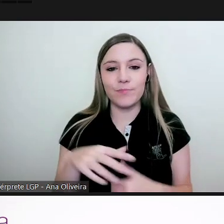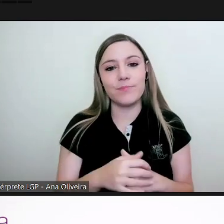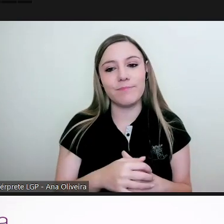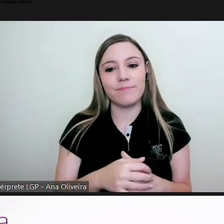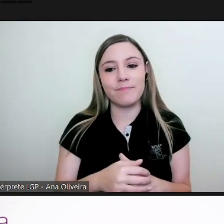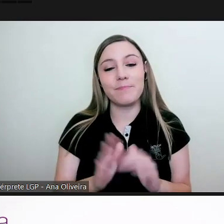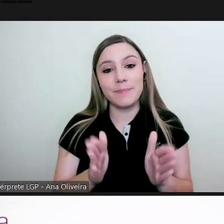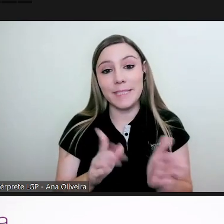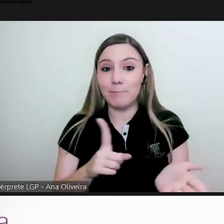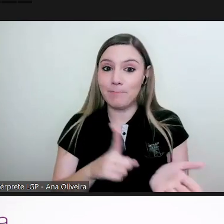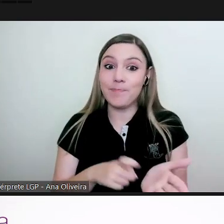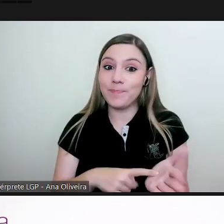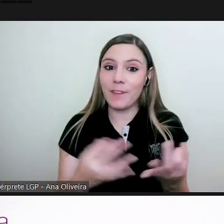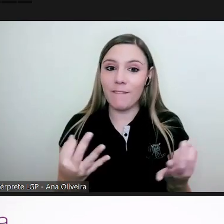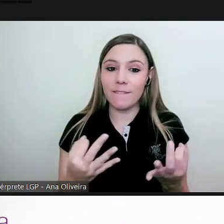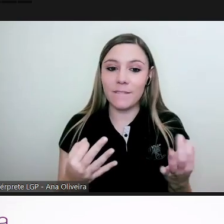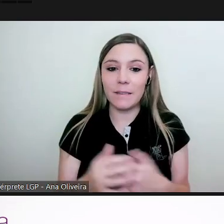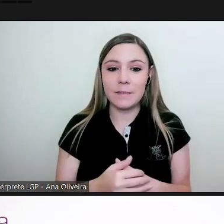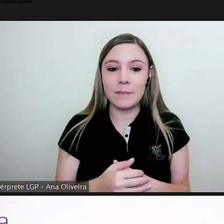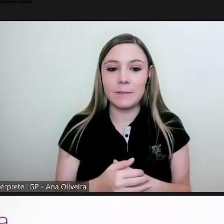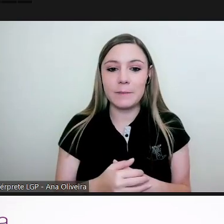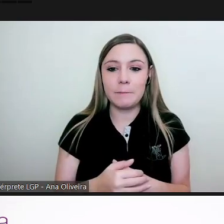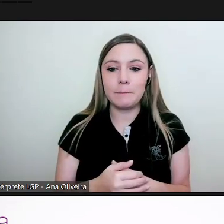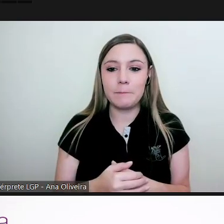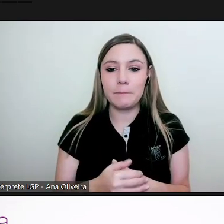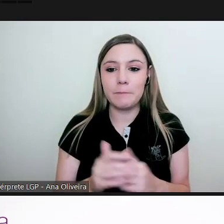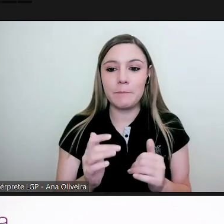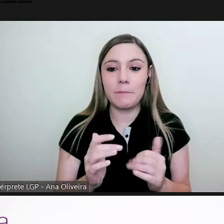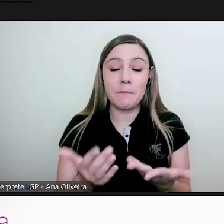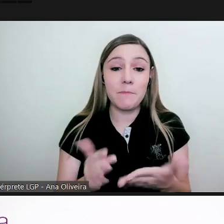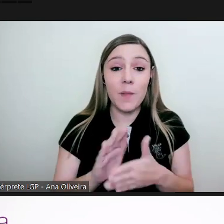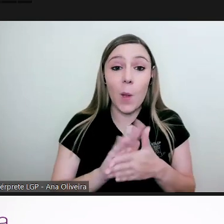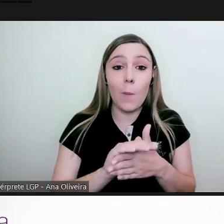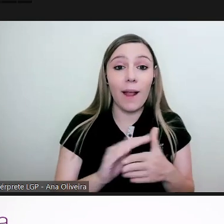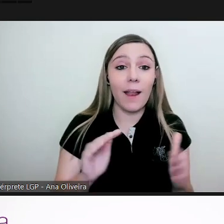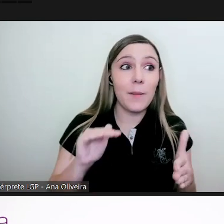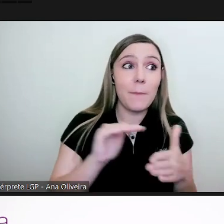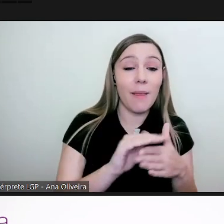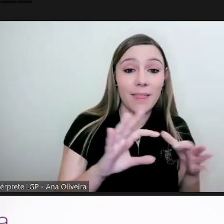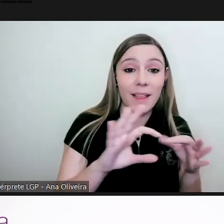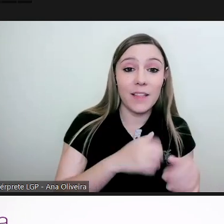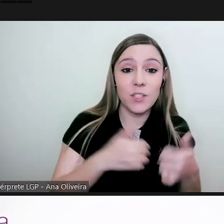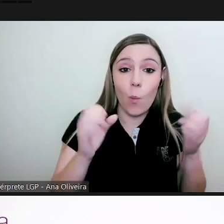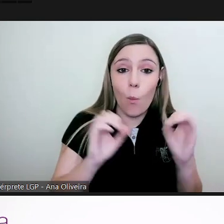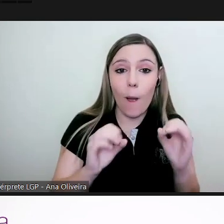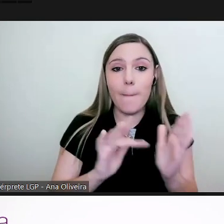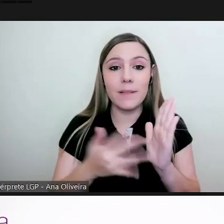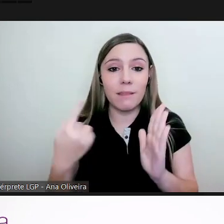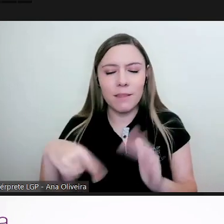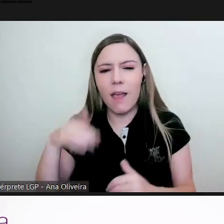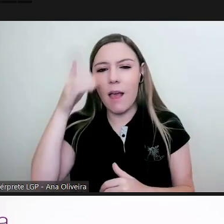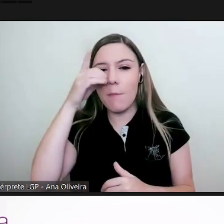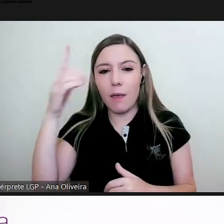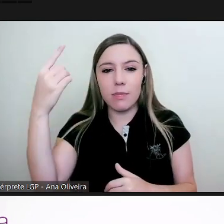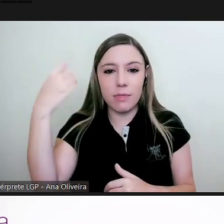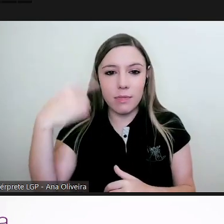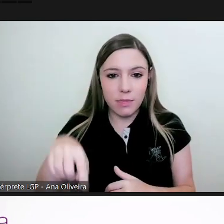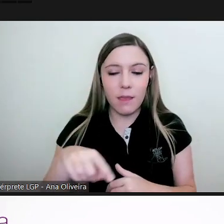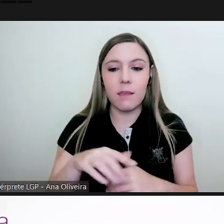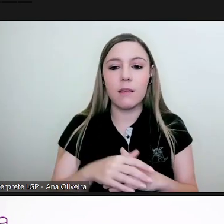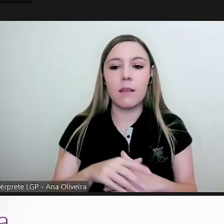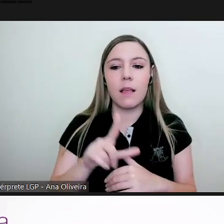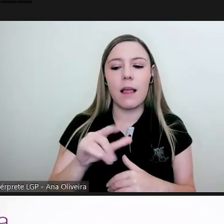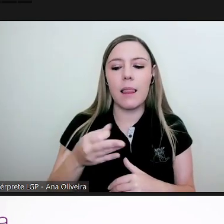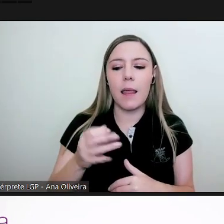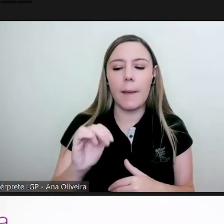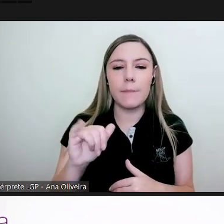impõe-se, é necessária. Não temos uma carta para as cidades, o Brasil tem, a Alemanha tem, Leipzig tem um modelo